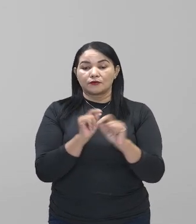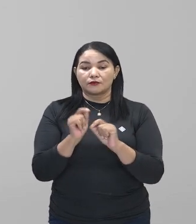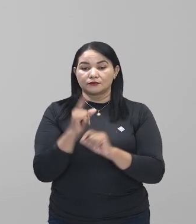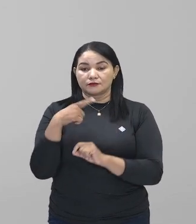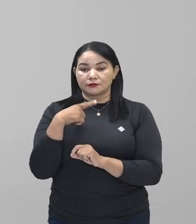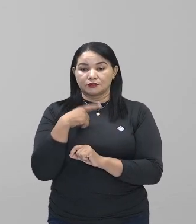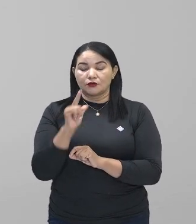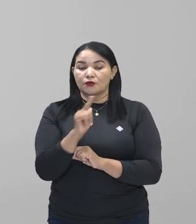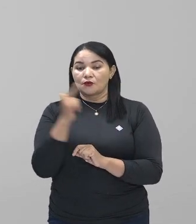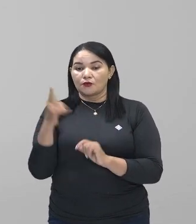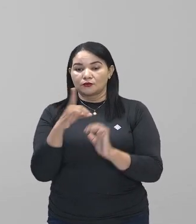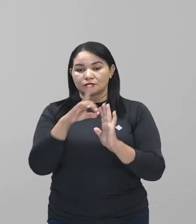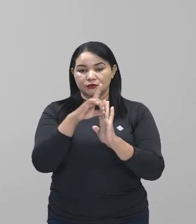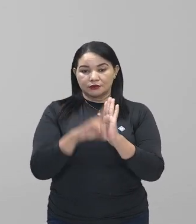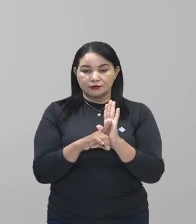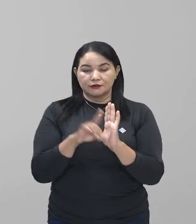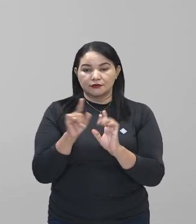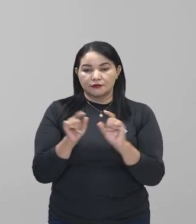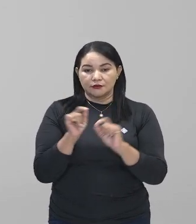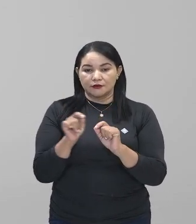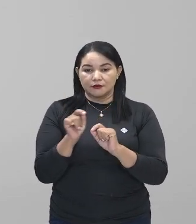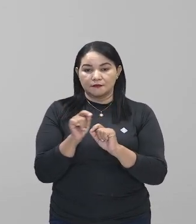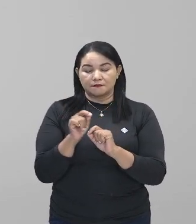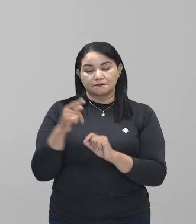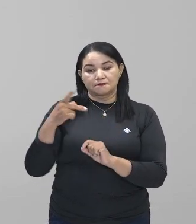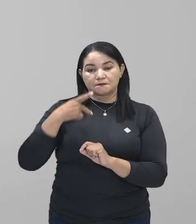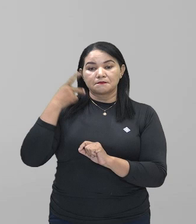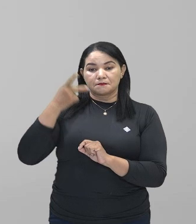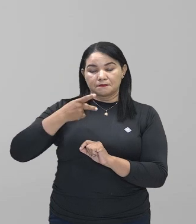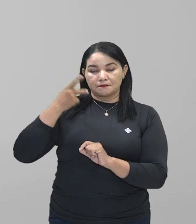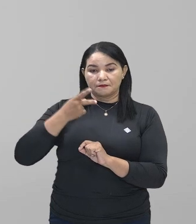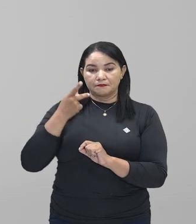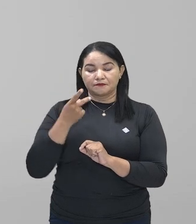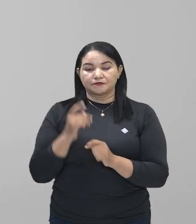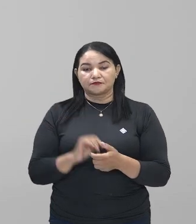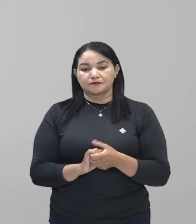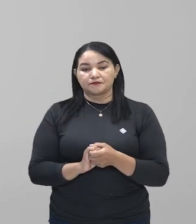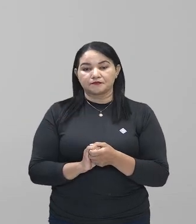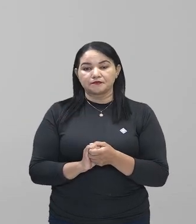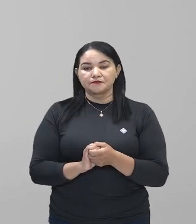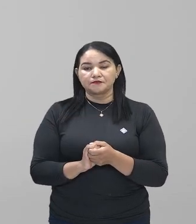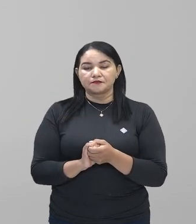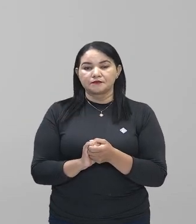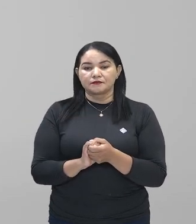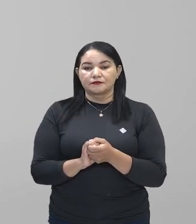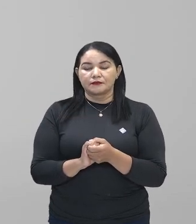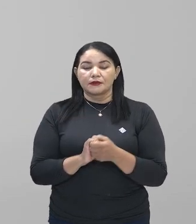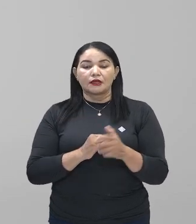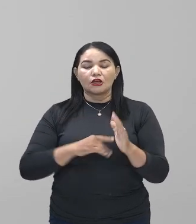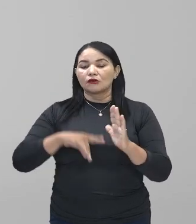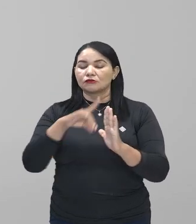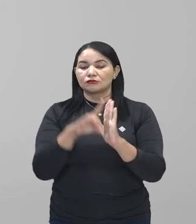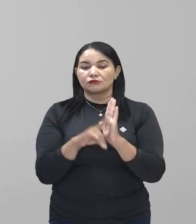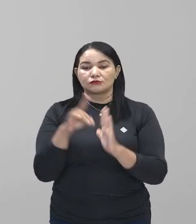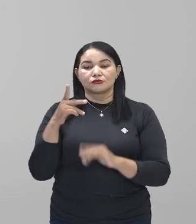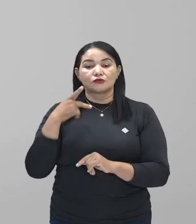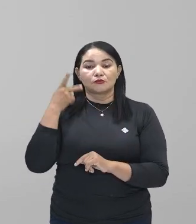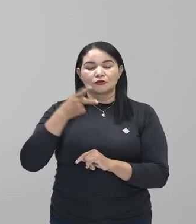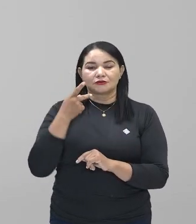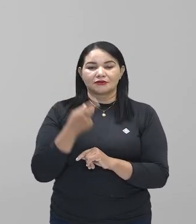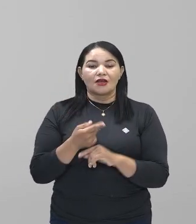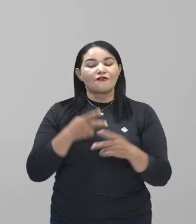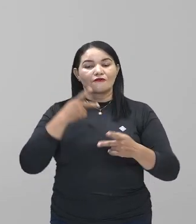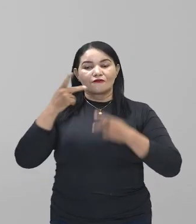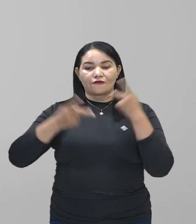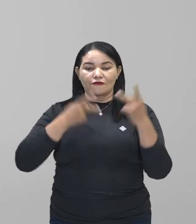outro direito, que é o direito político. O direito político, quando a gente fala de